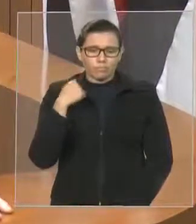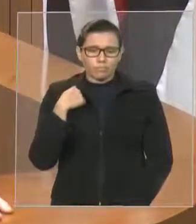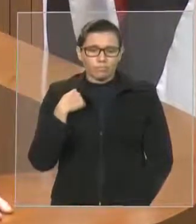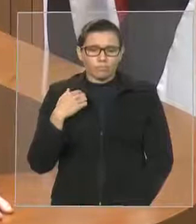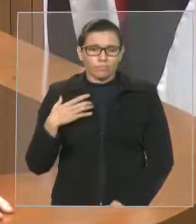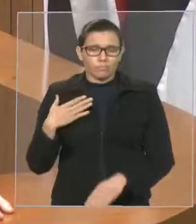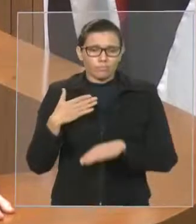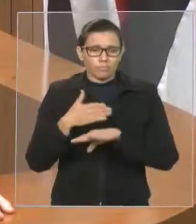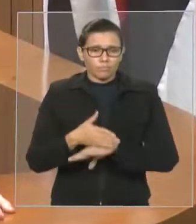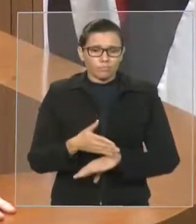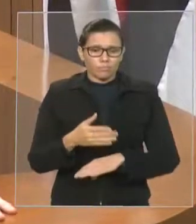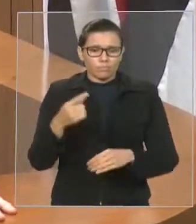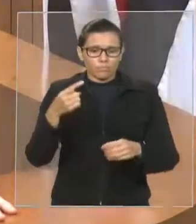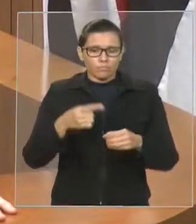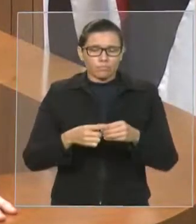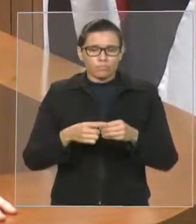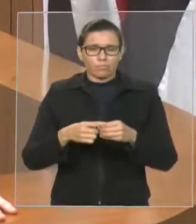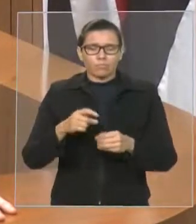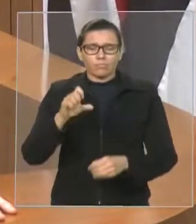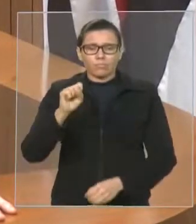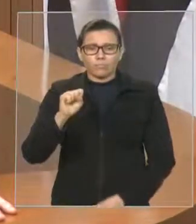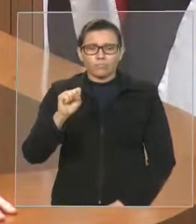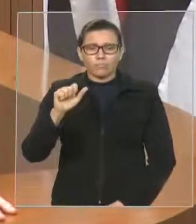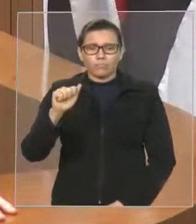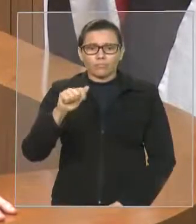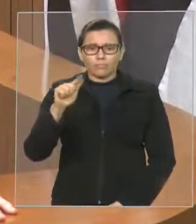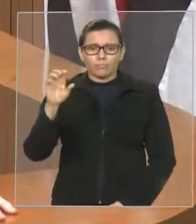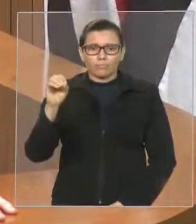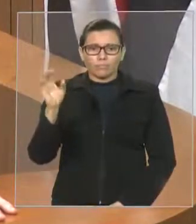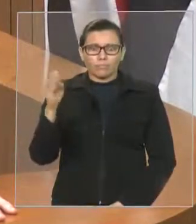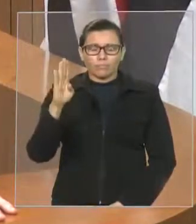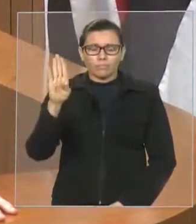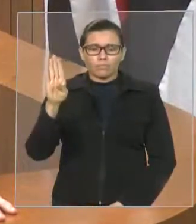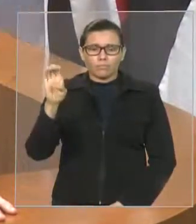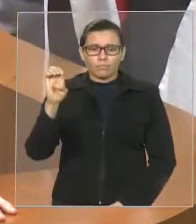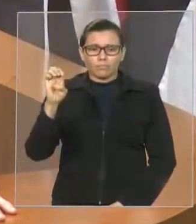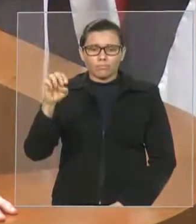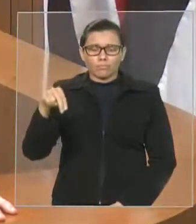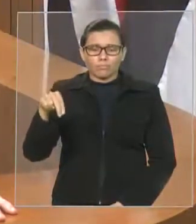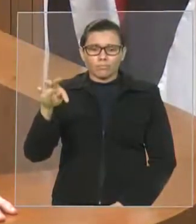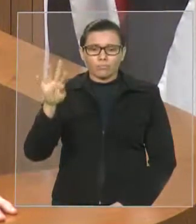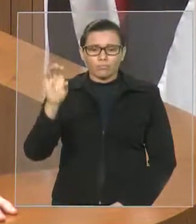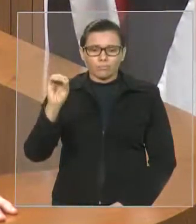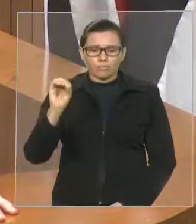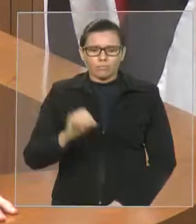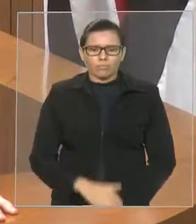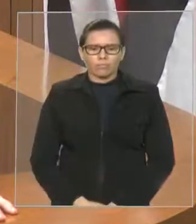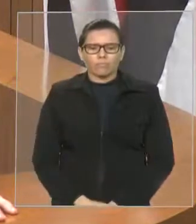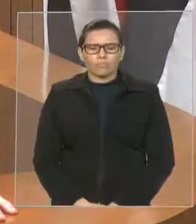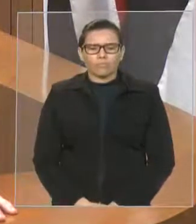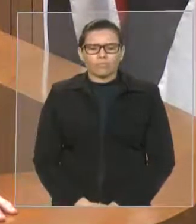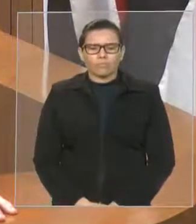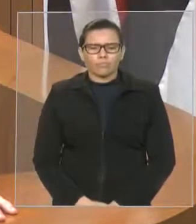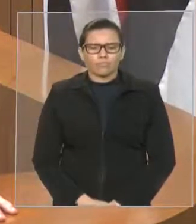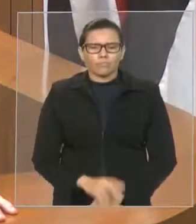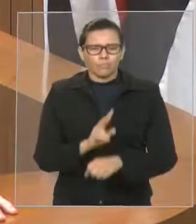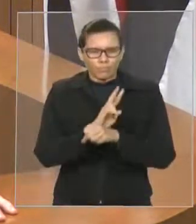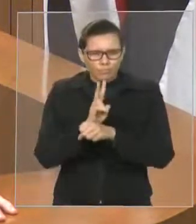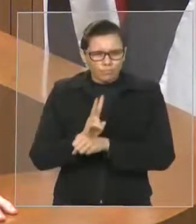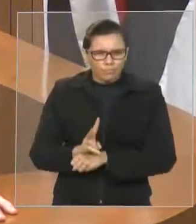no município de São Bento, acompanhando o início das obras do programa Mais Asfalto, que